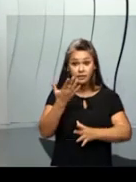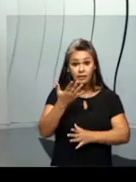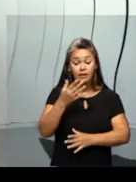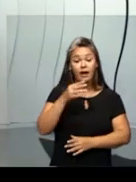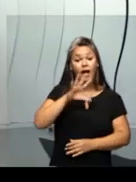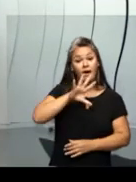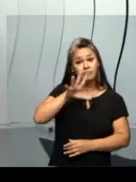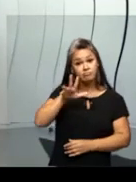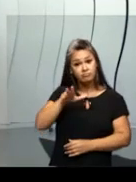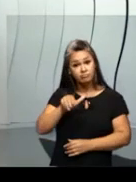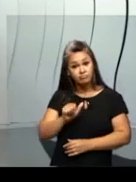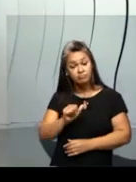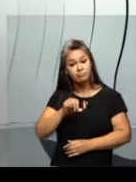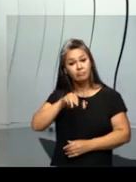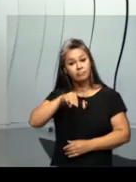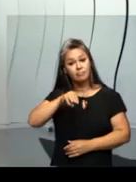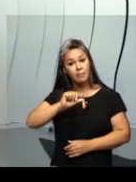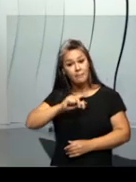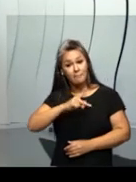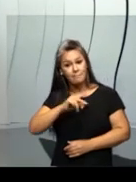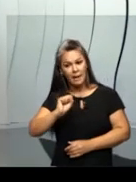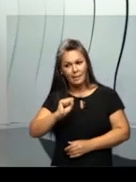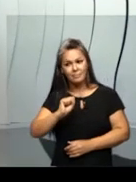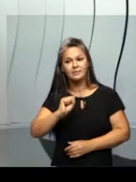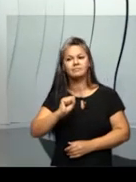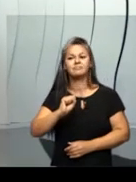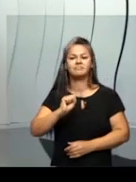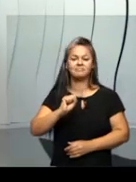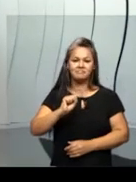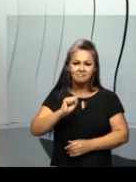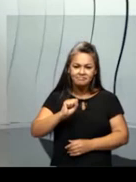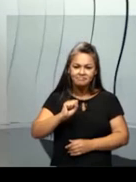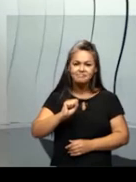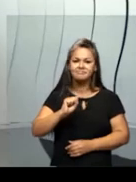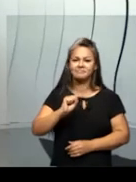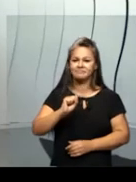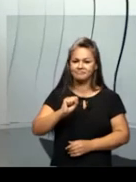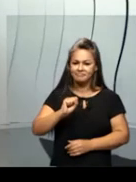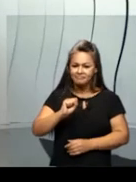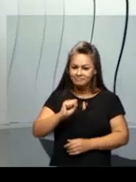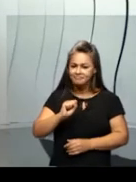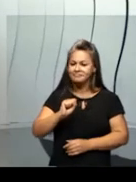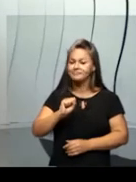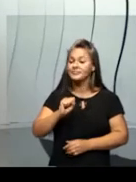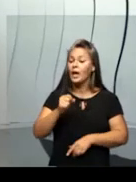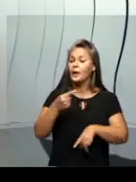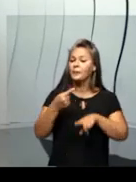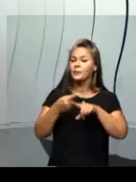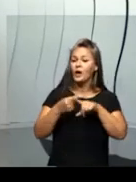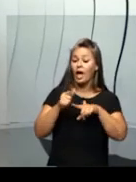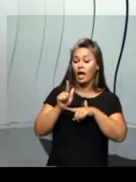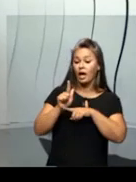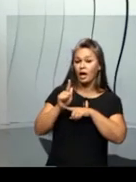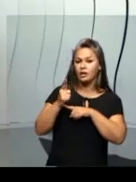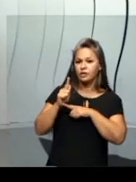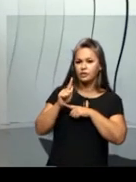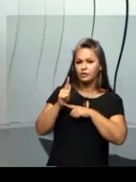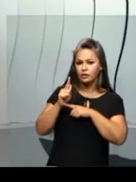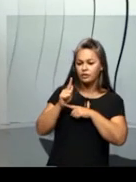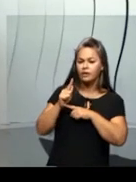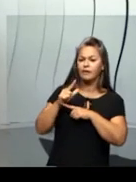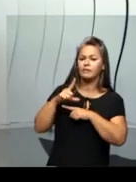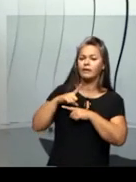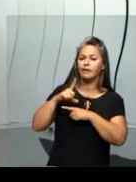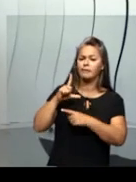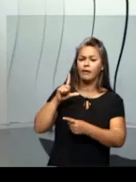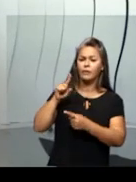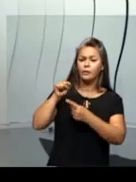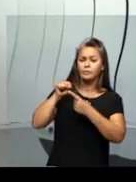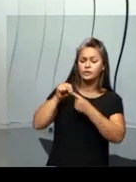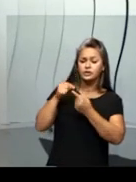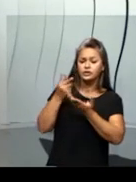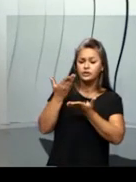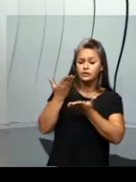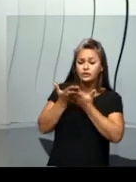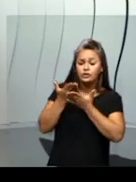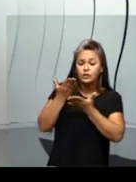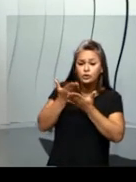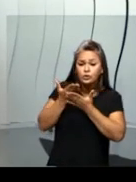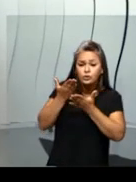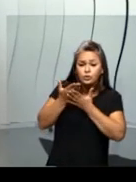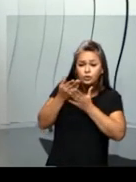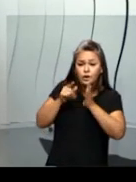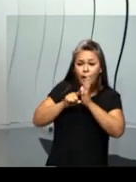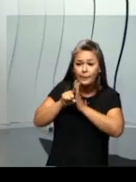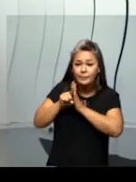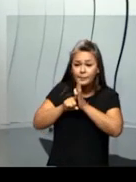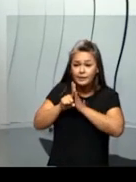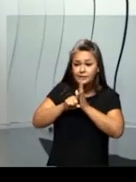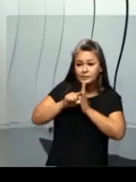A geografia, ela se utiliza muito da ciência cartográfica justamente com essa finalidade de aprimorar os seus estudos sobre o